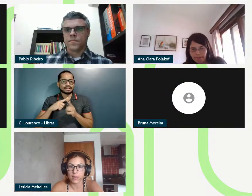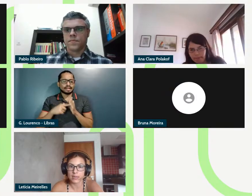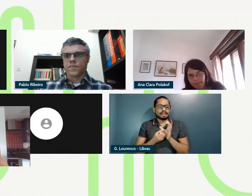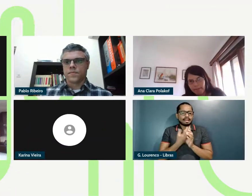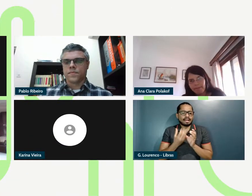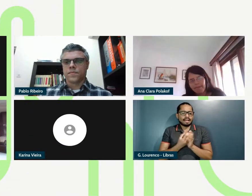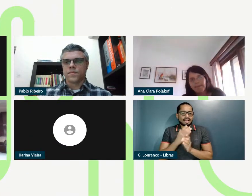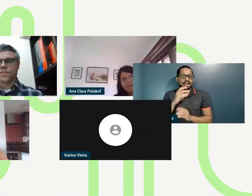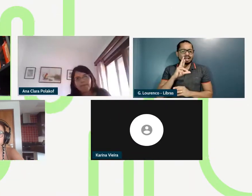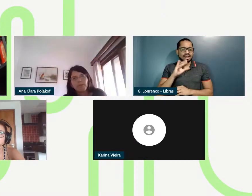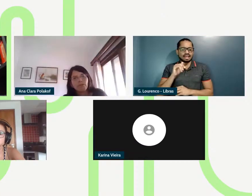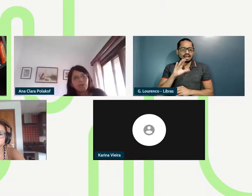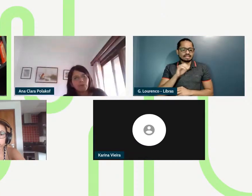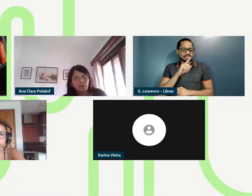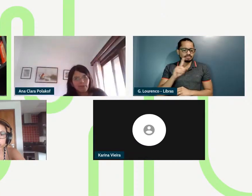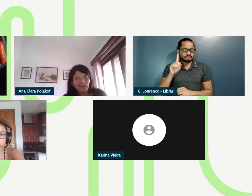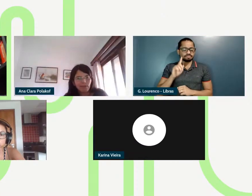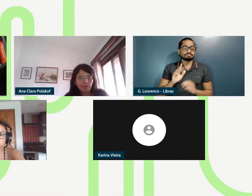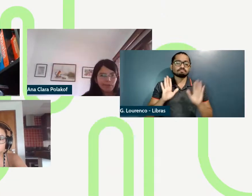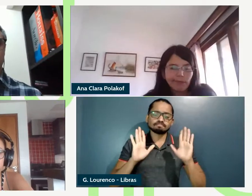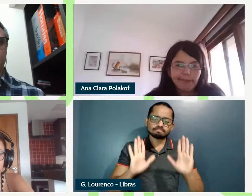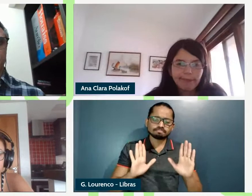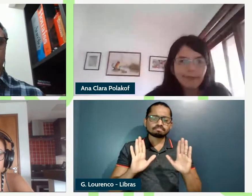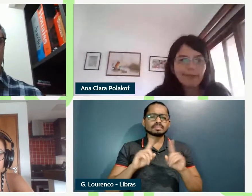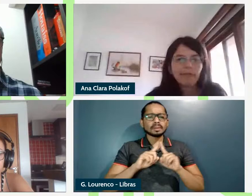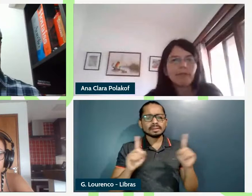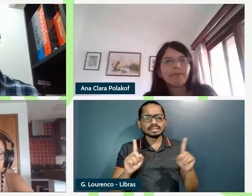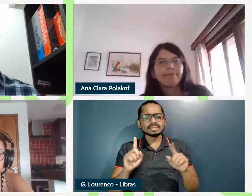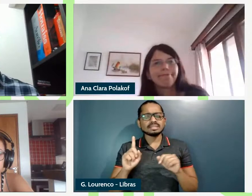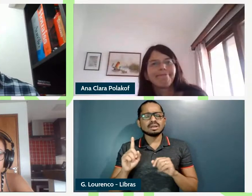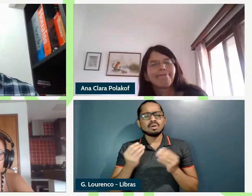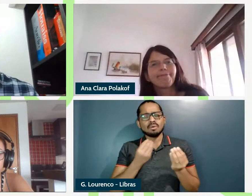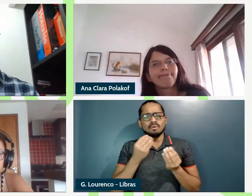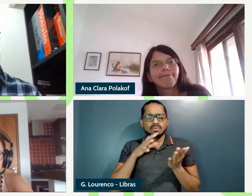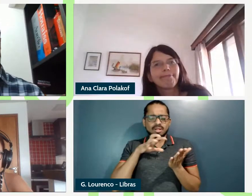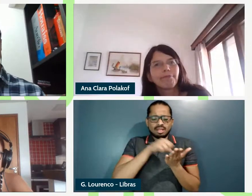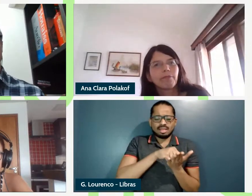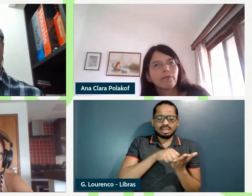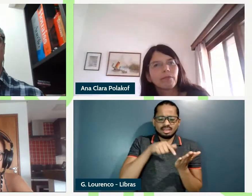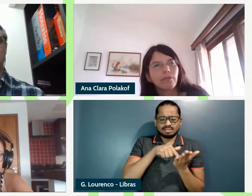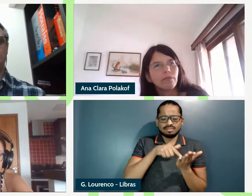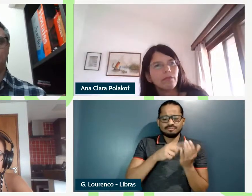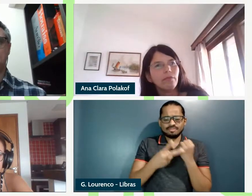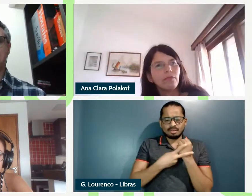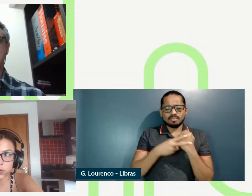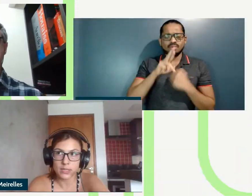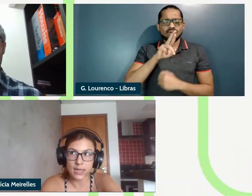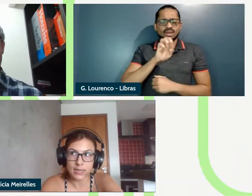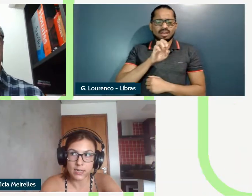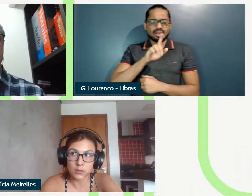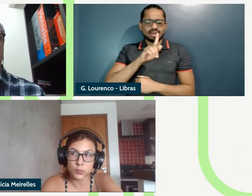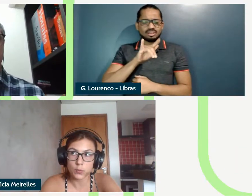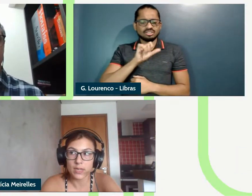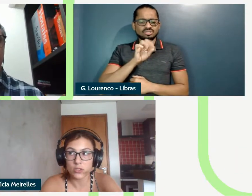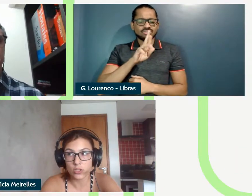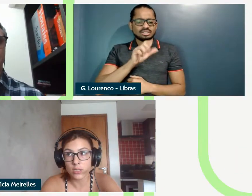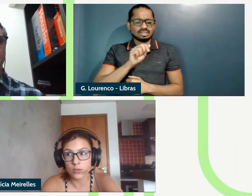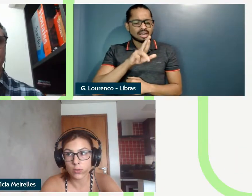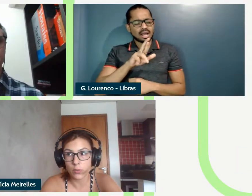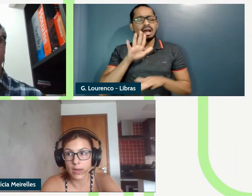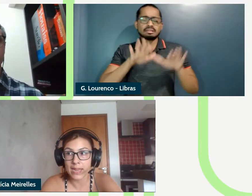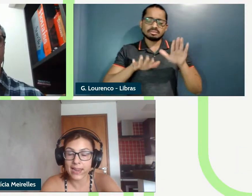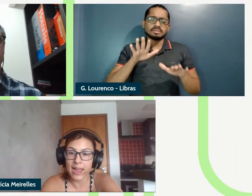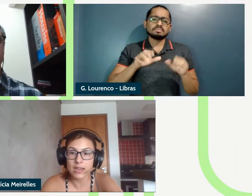criação da imagem agora com registrar embora a gente tenha talvez a gente possa ter a criação de um